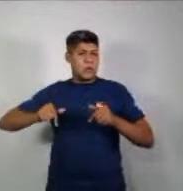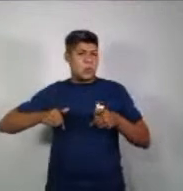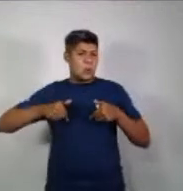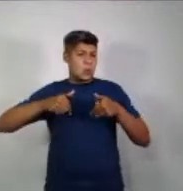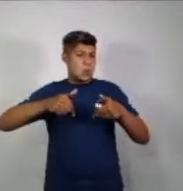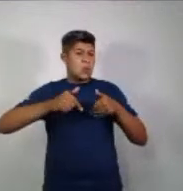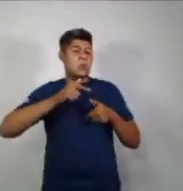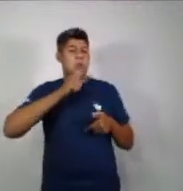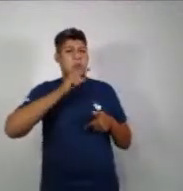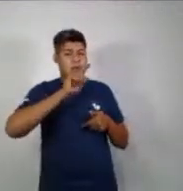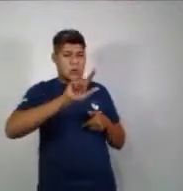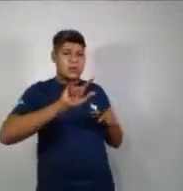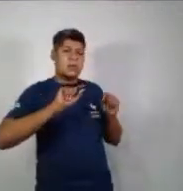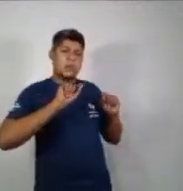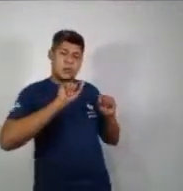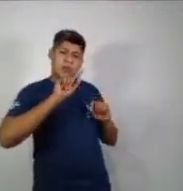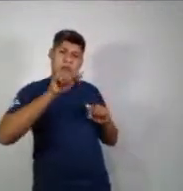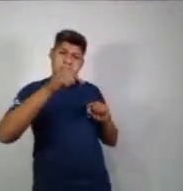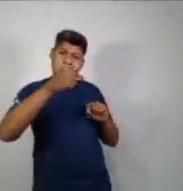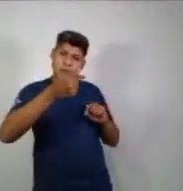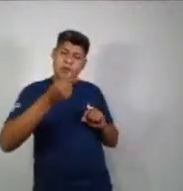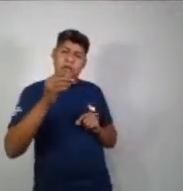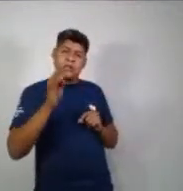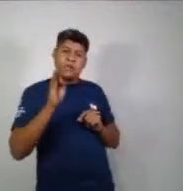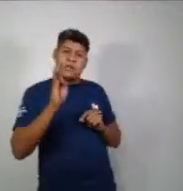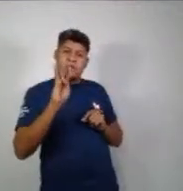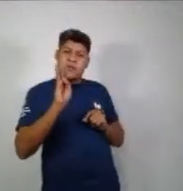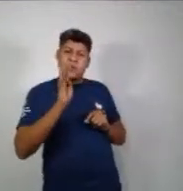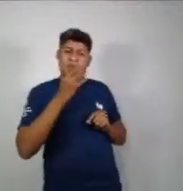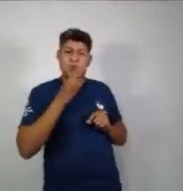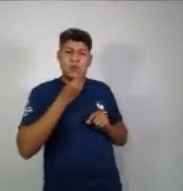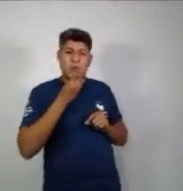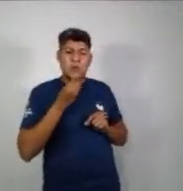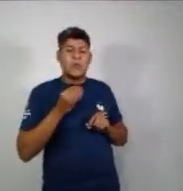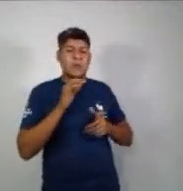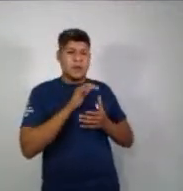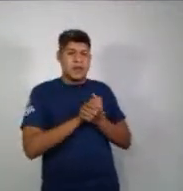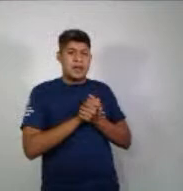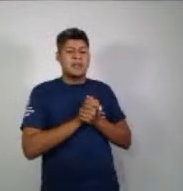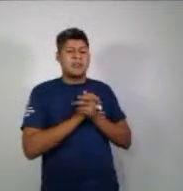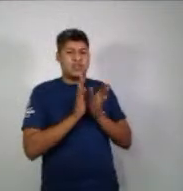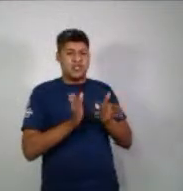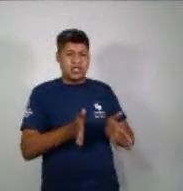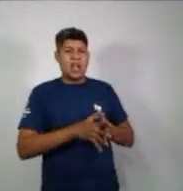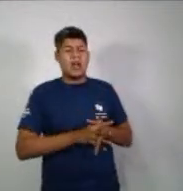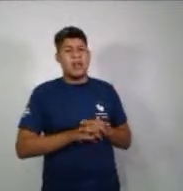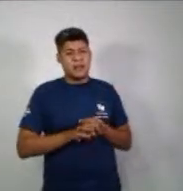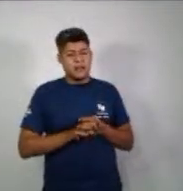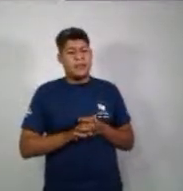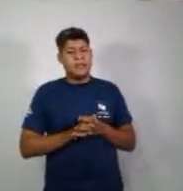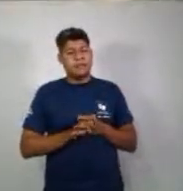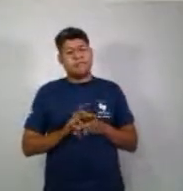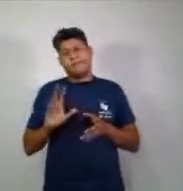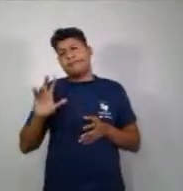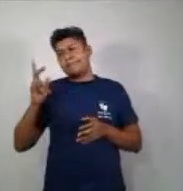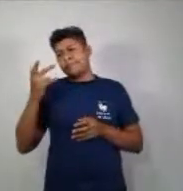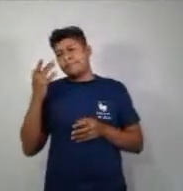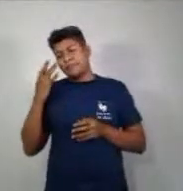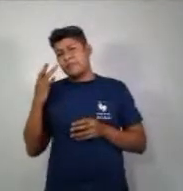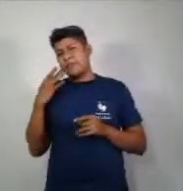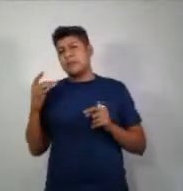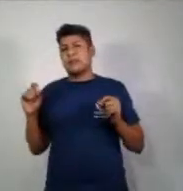conseguir depois ser declarado viúvo, porque ele já estava casado, por procuração e tudo mais. Aí tem um episódio que eu acho